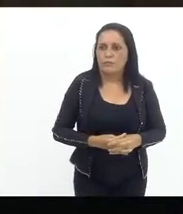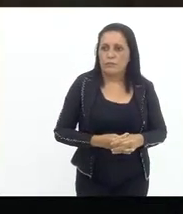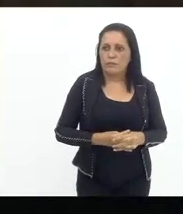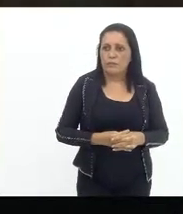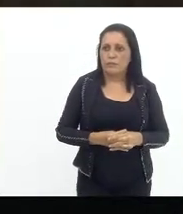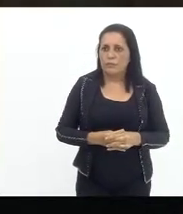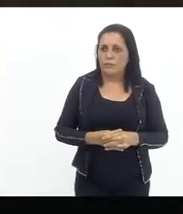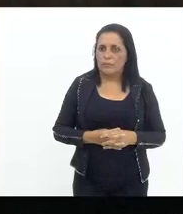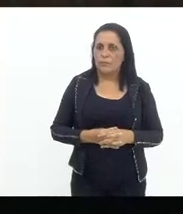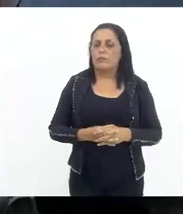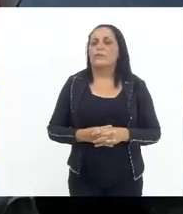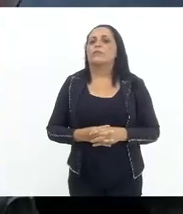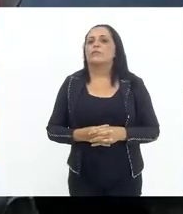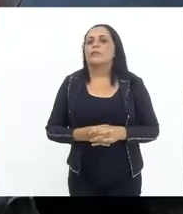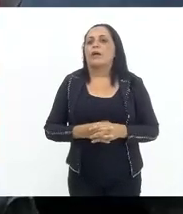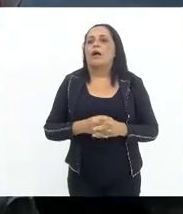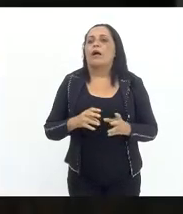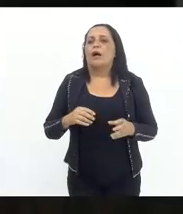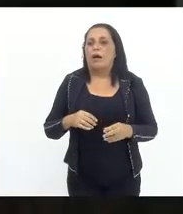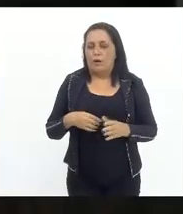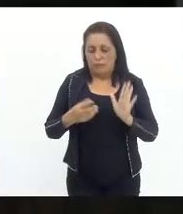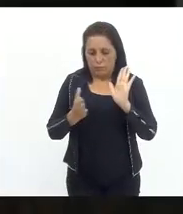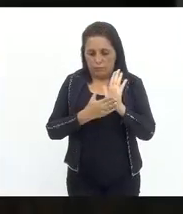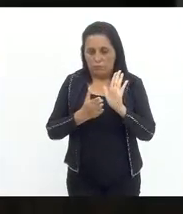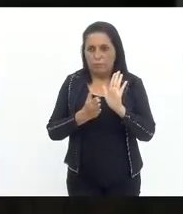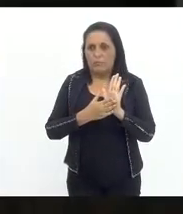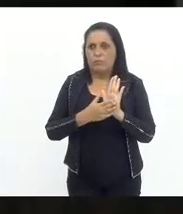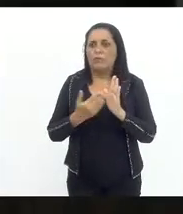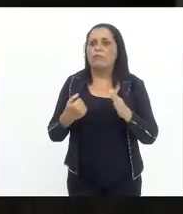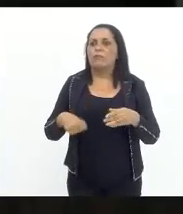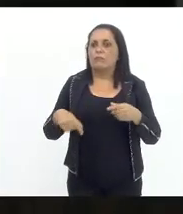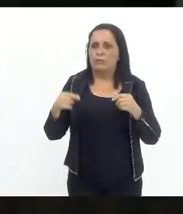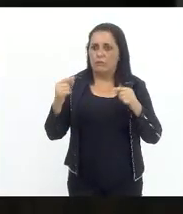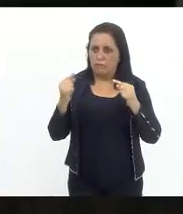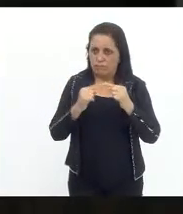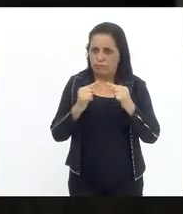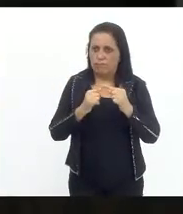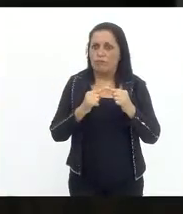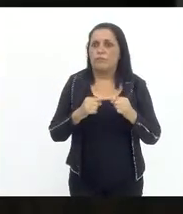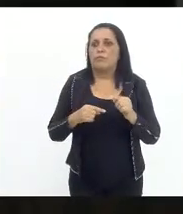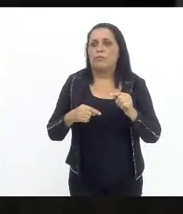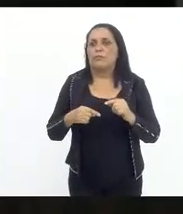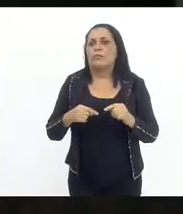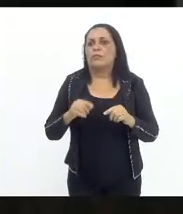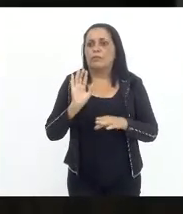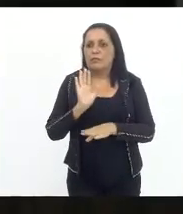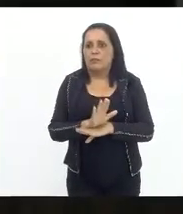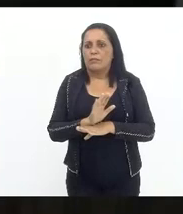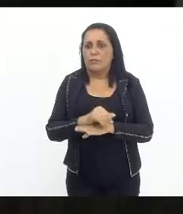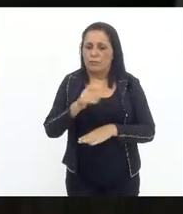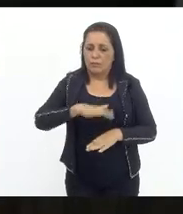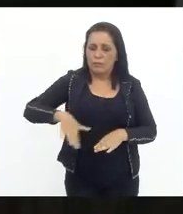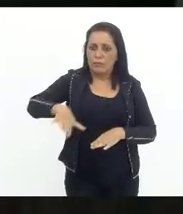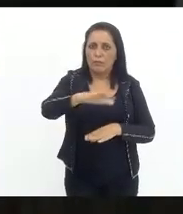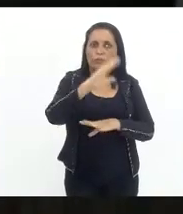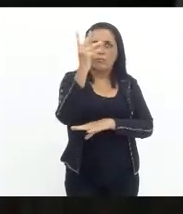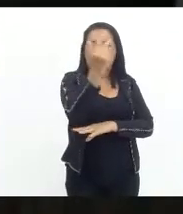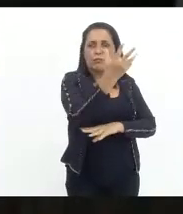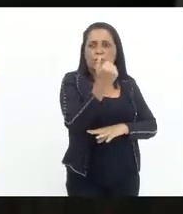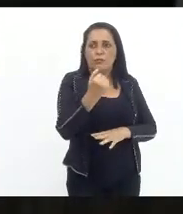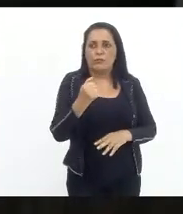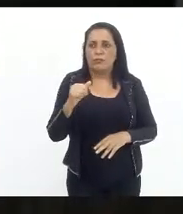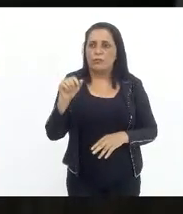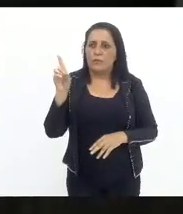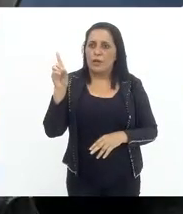Parecer pela constitucionalidade, presidente. Pela Comissão de Defesa do Meio Ambiente, deputado Gustavo Schmidt.